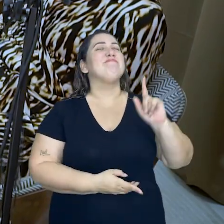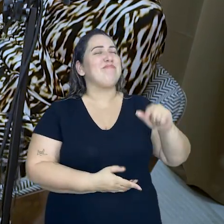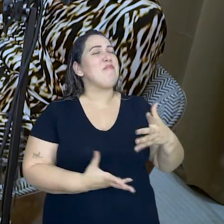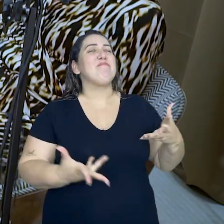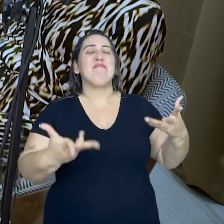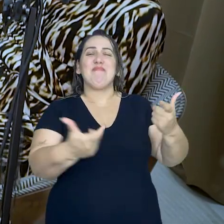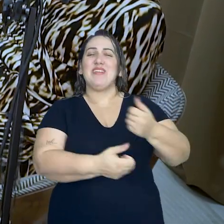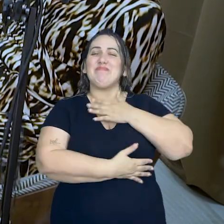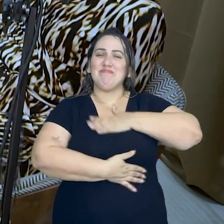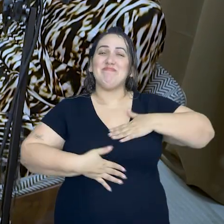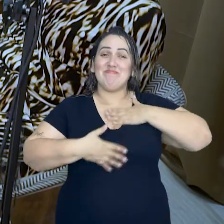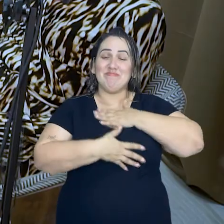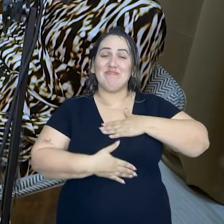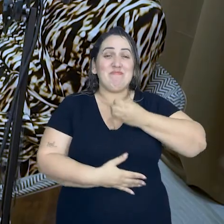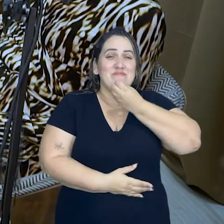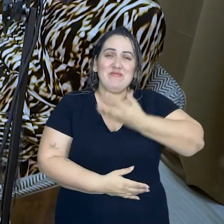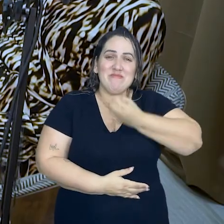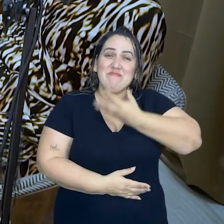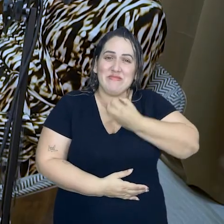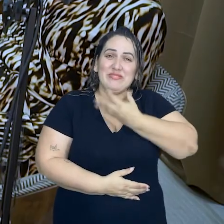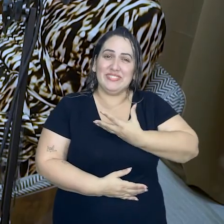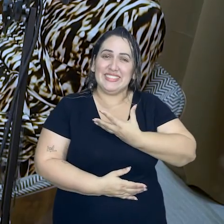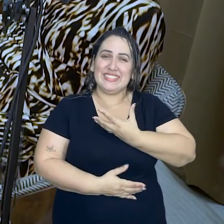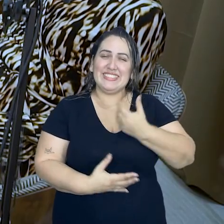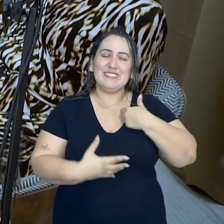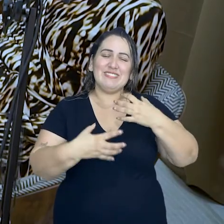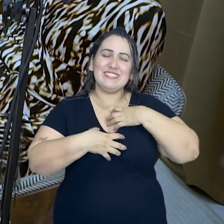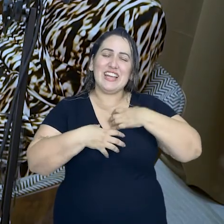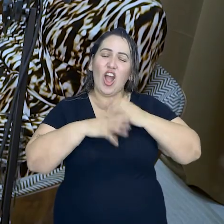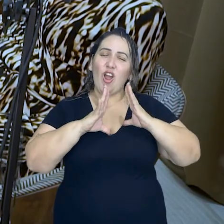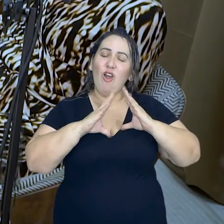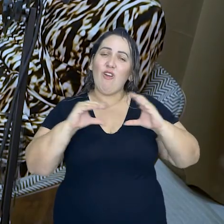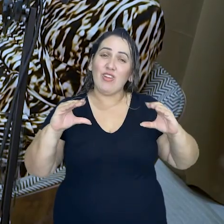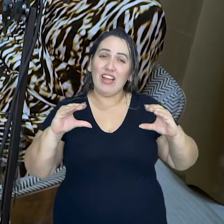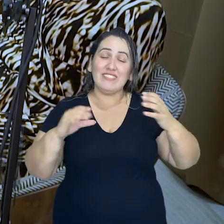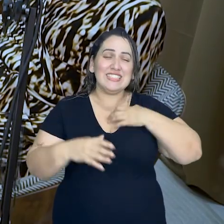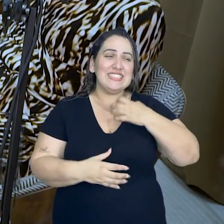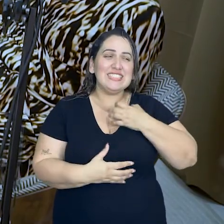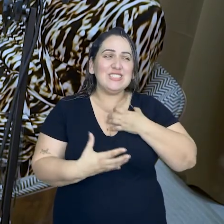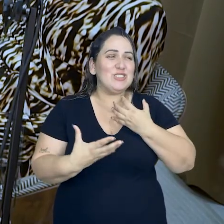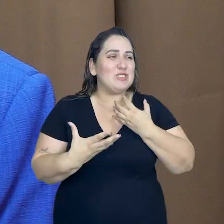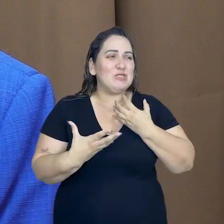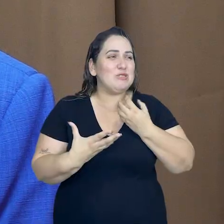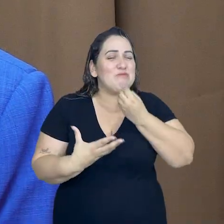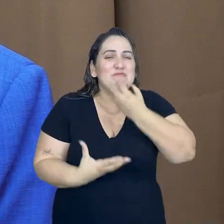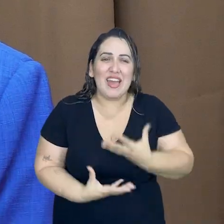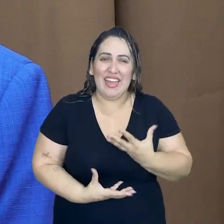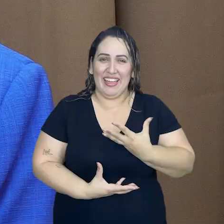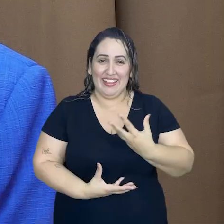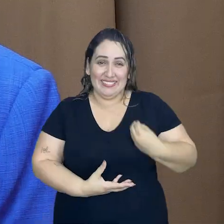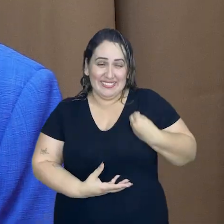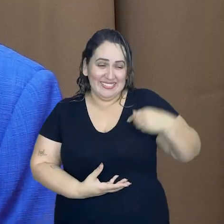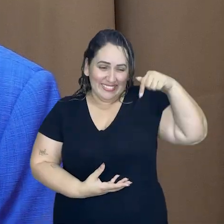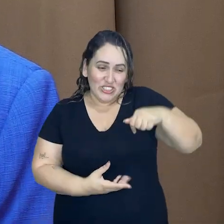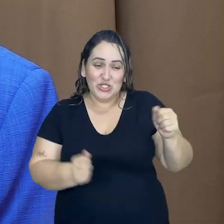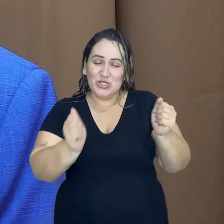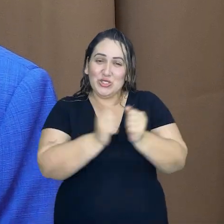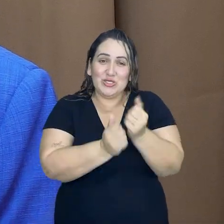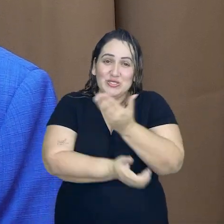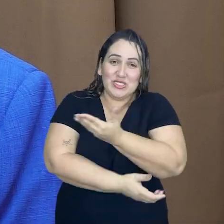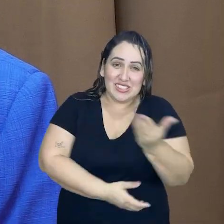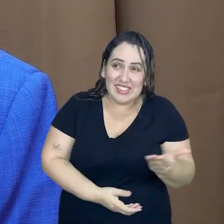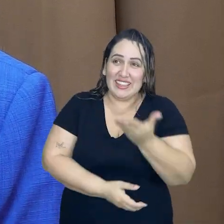muito bacana, né? Me sinto absolutamente confortável, né? Me sinto em casa, né? E tá com